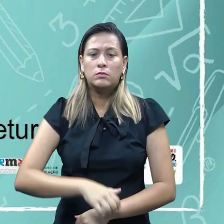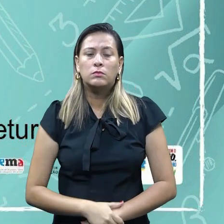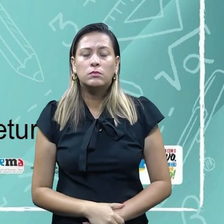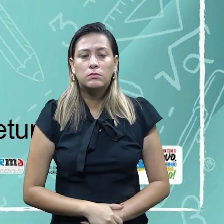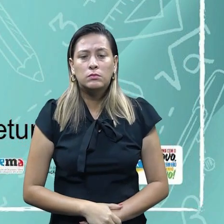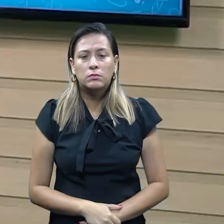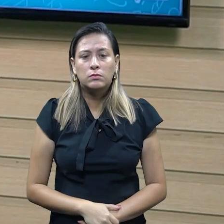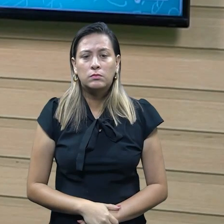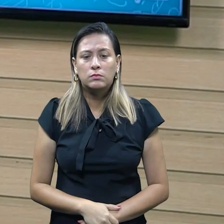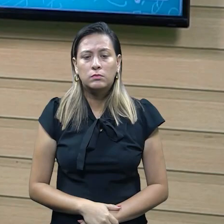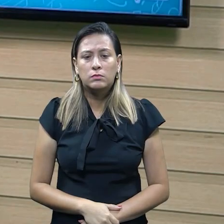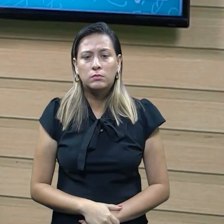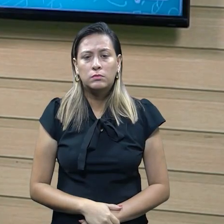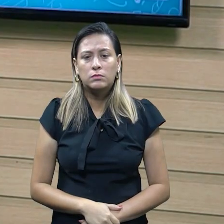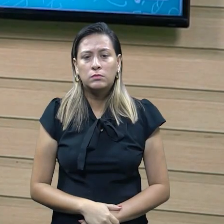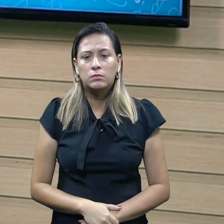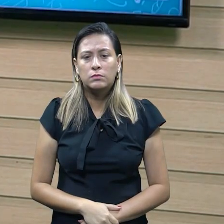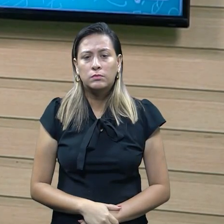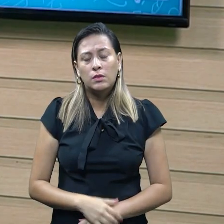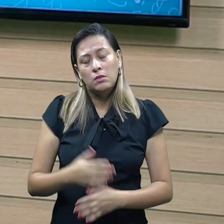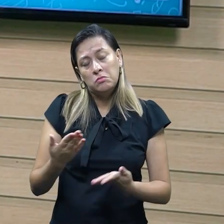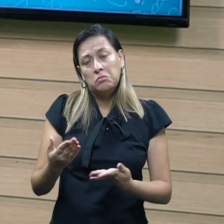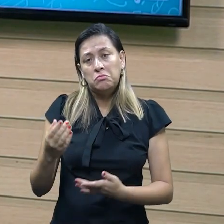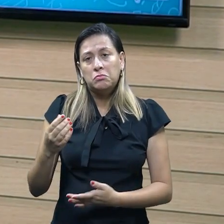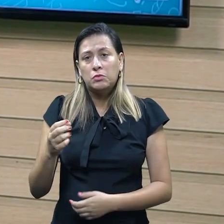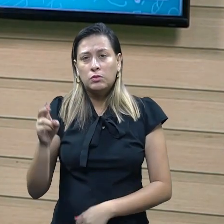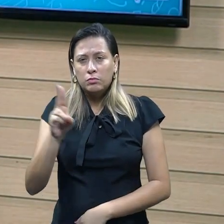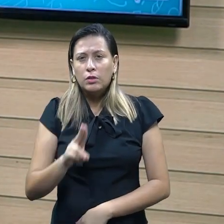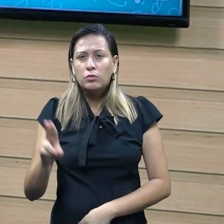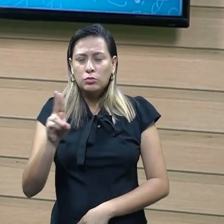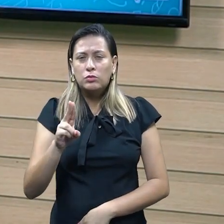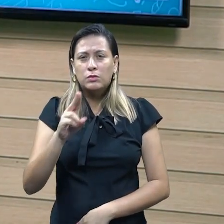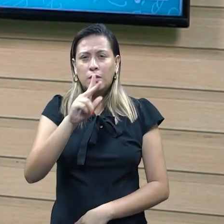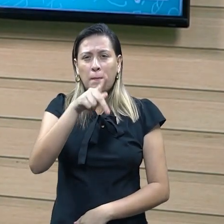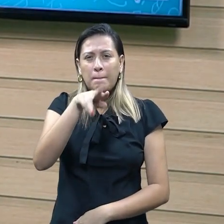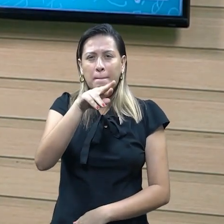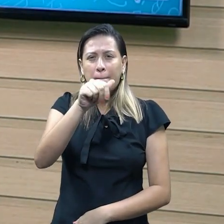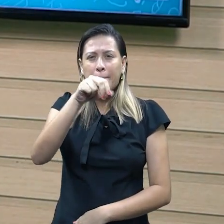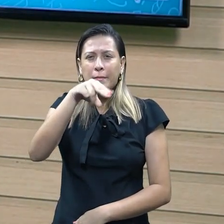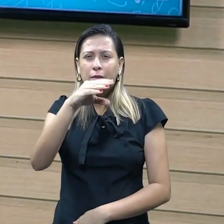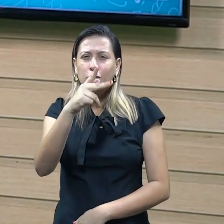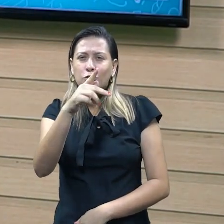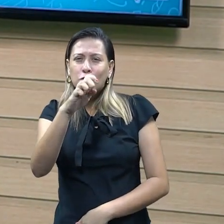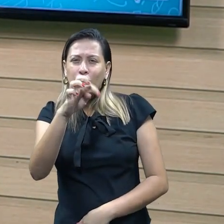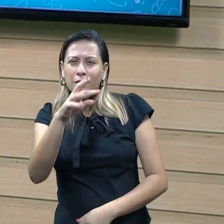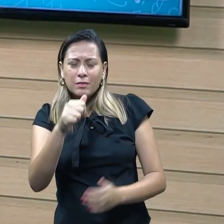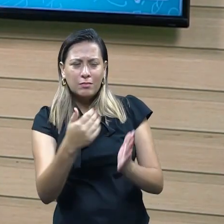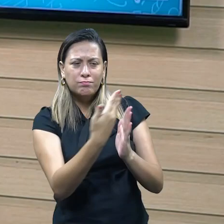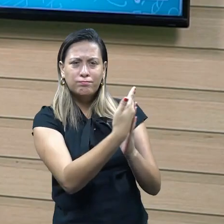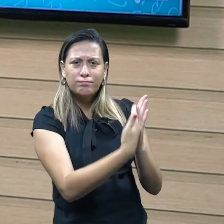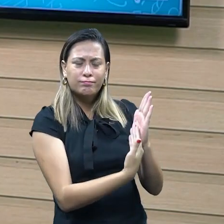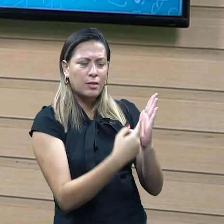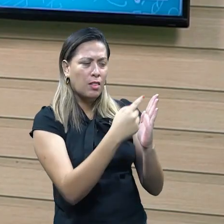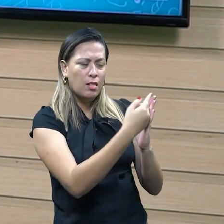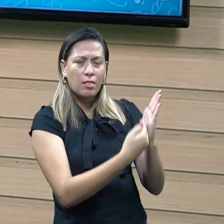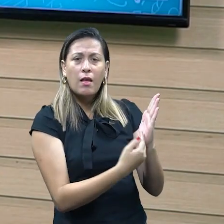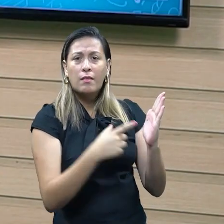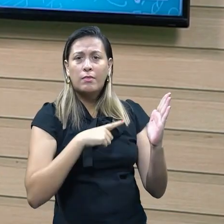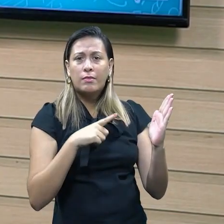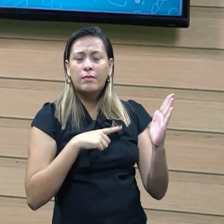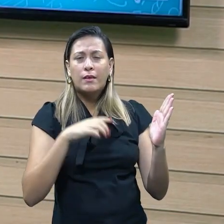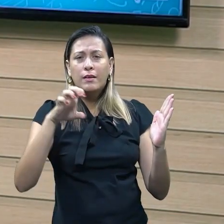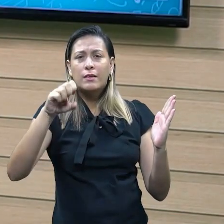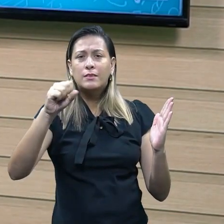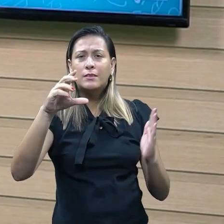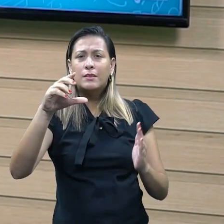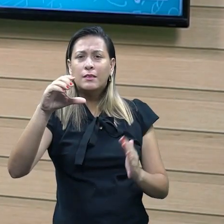Então, na hora que se utilizava a prancheta, tínhamos um dispositivo, um aparelho que era conhecido como escalímetro.